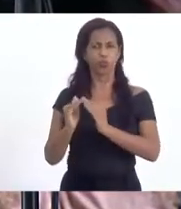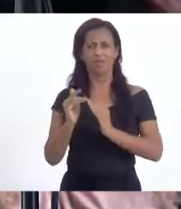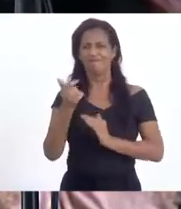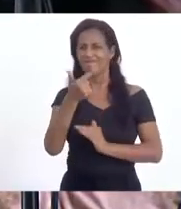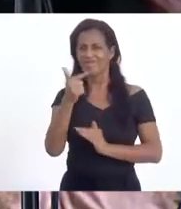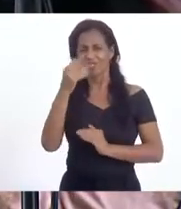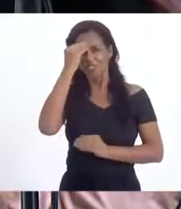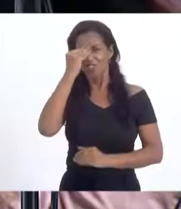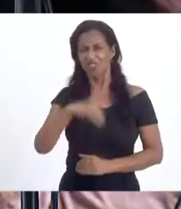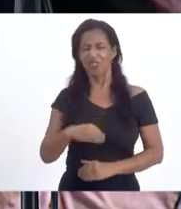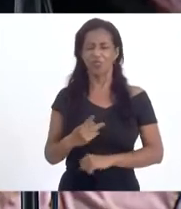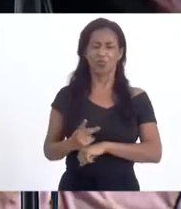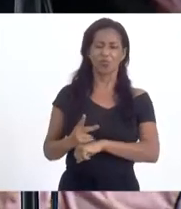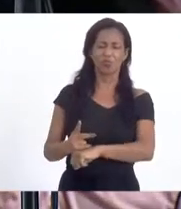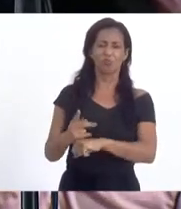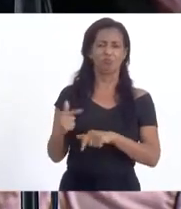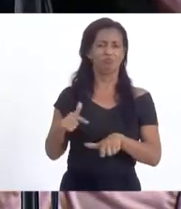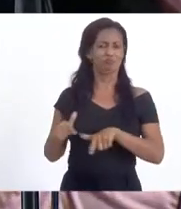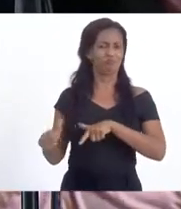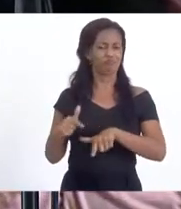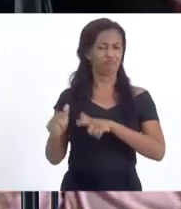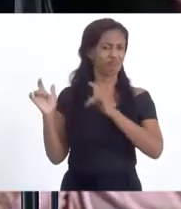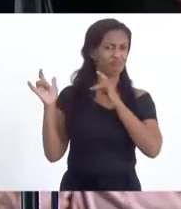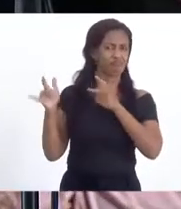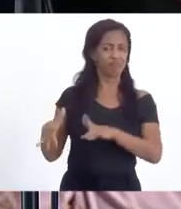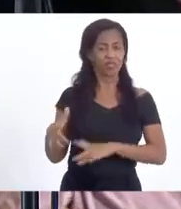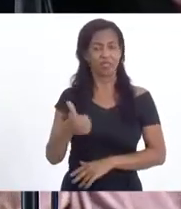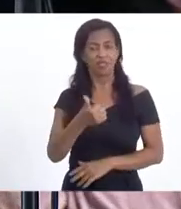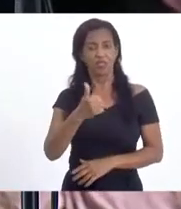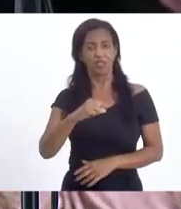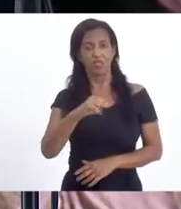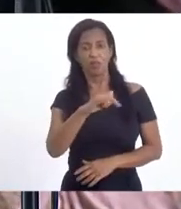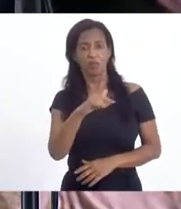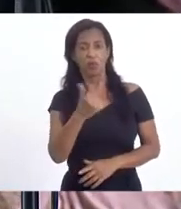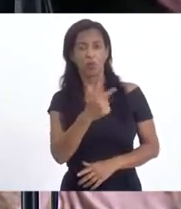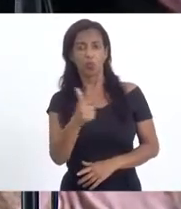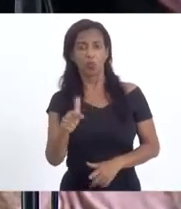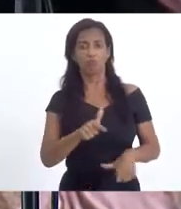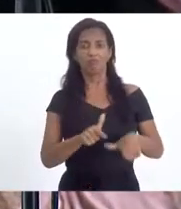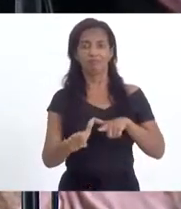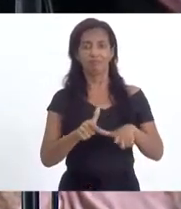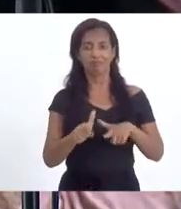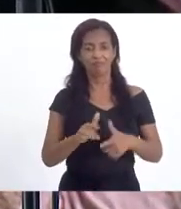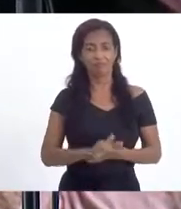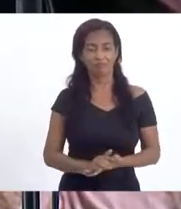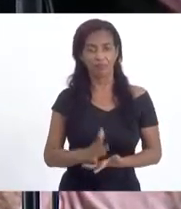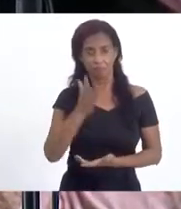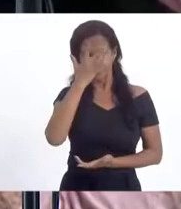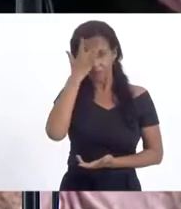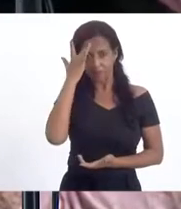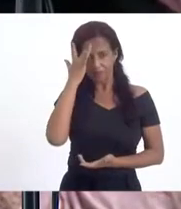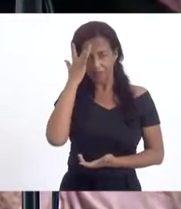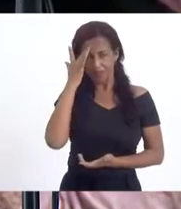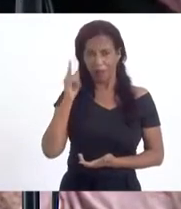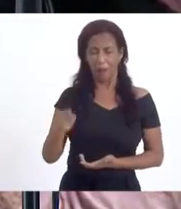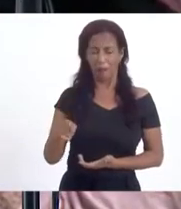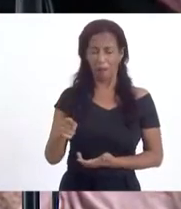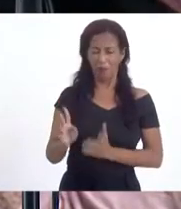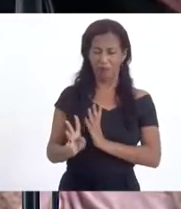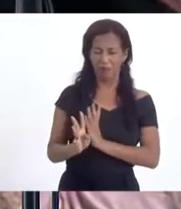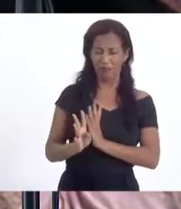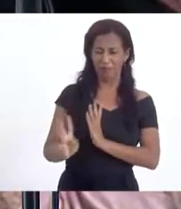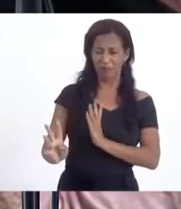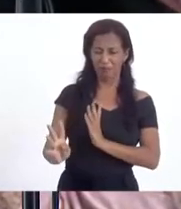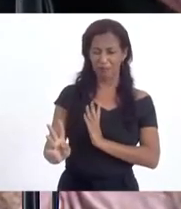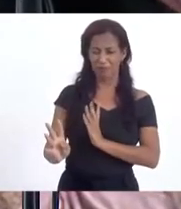que já desistiram de buscar emprego. 19 milhões de desempregados. Pessoas na fila do osso,